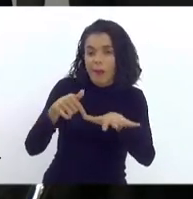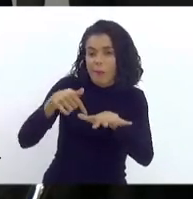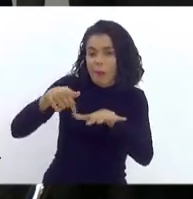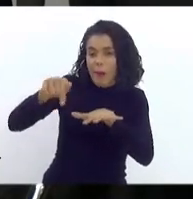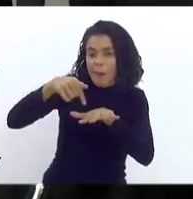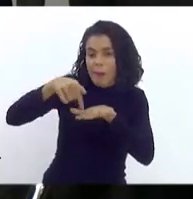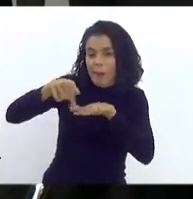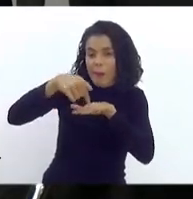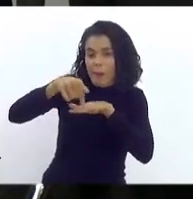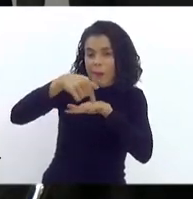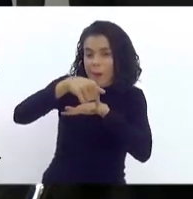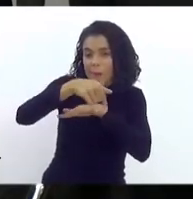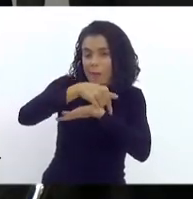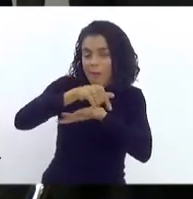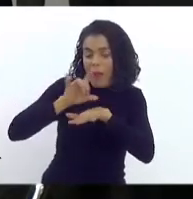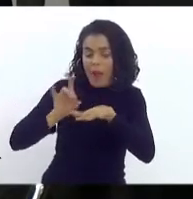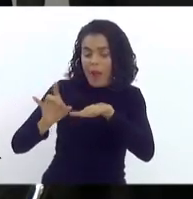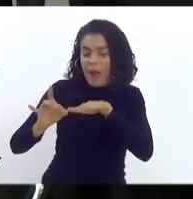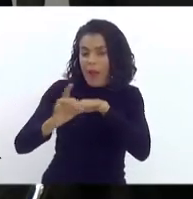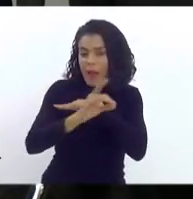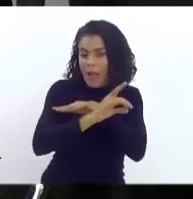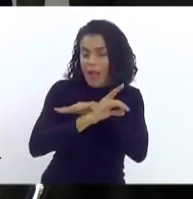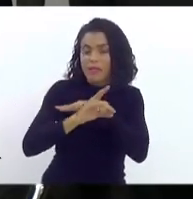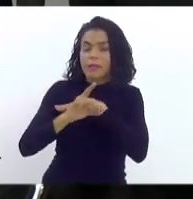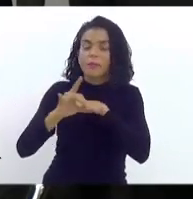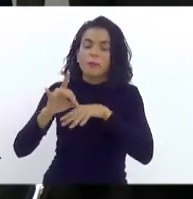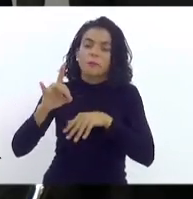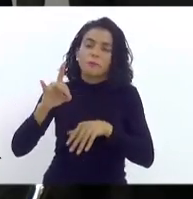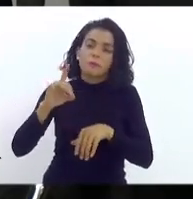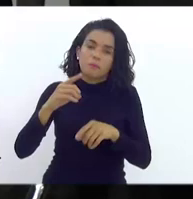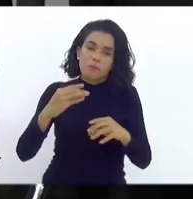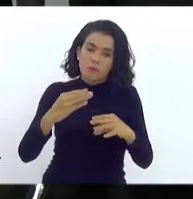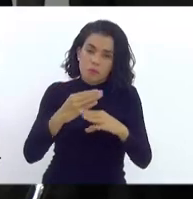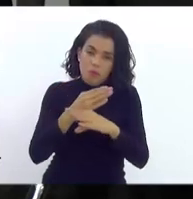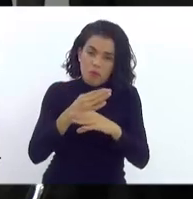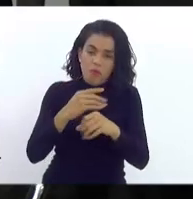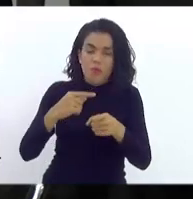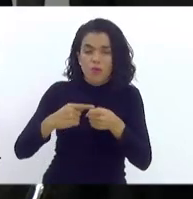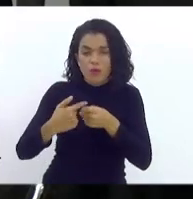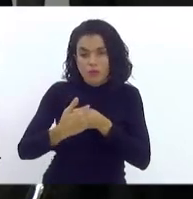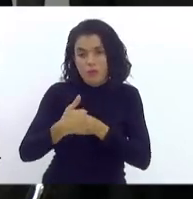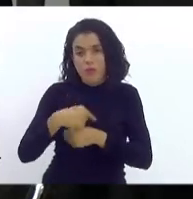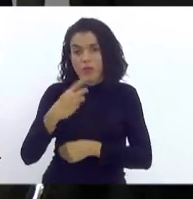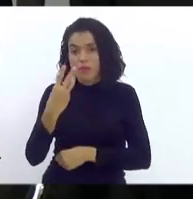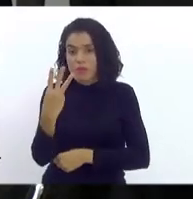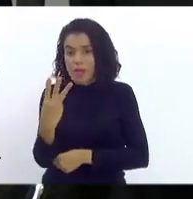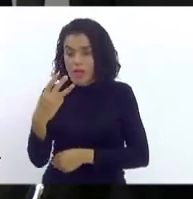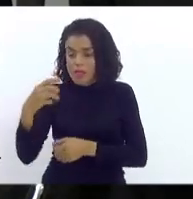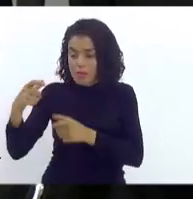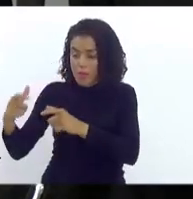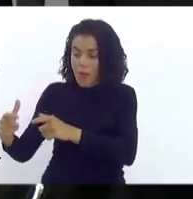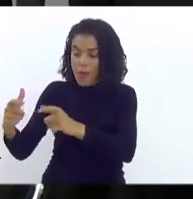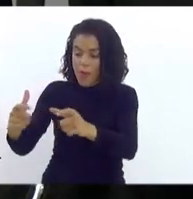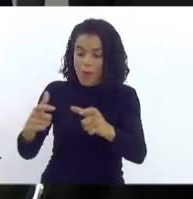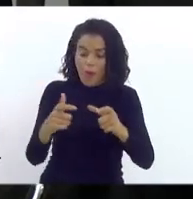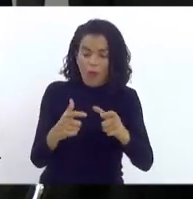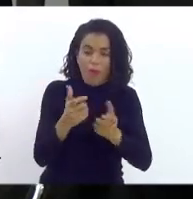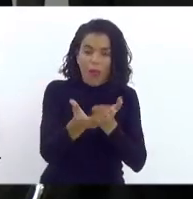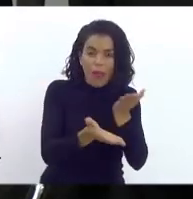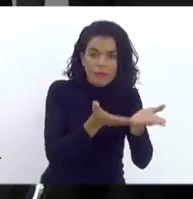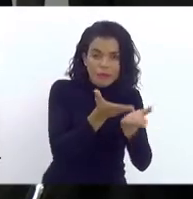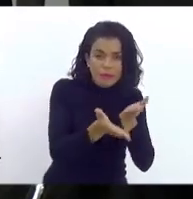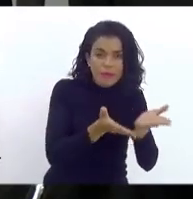quer que tenha pelo menos em cada município pelo menos 3 postos para poder atender e desenvolver as regiões. Então a gente cada vez mais quer